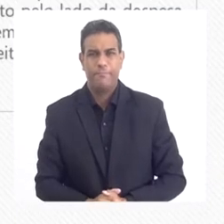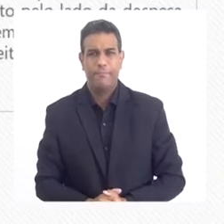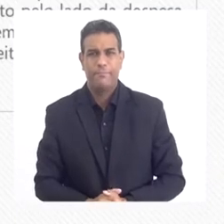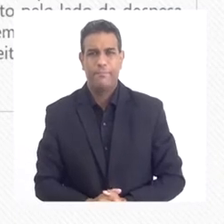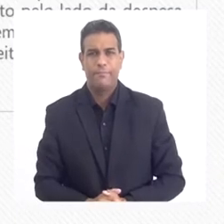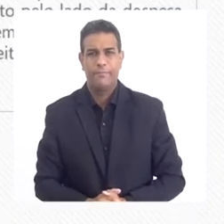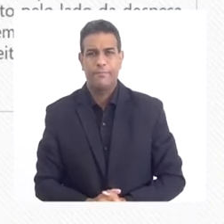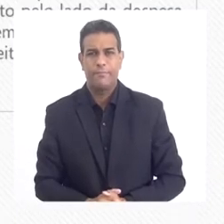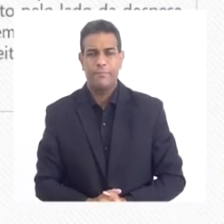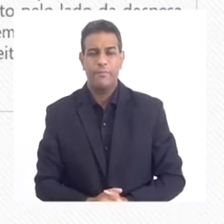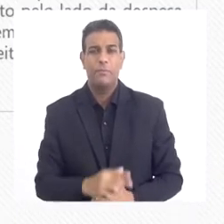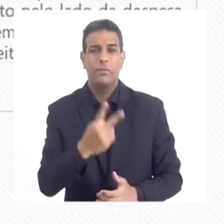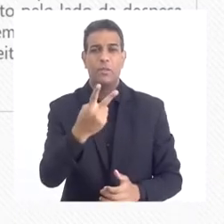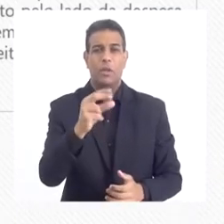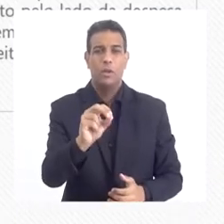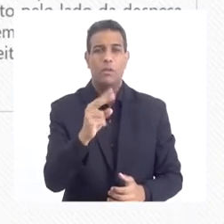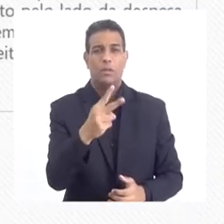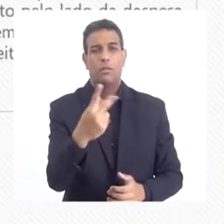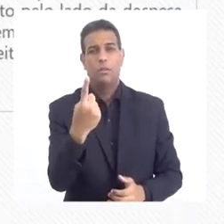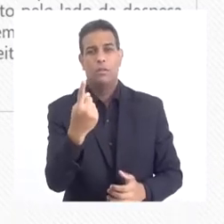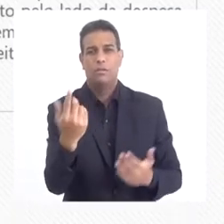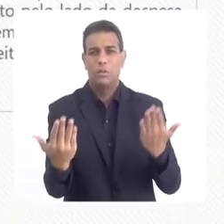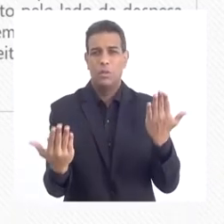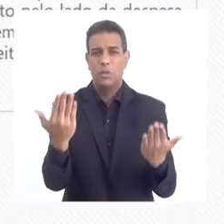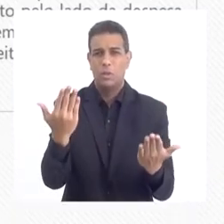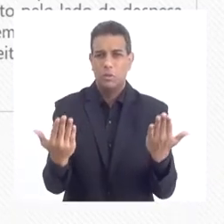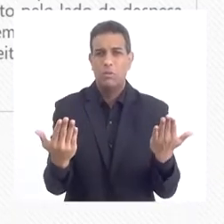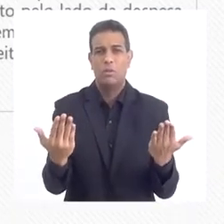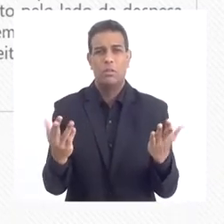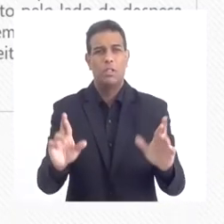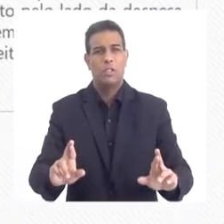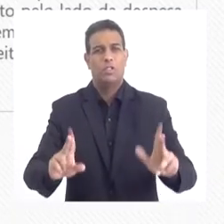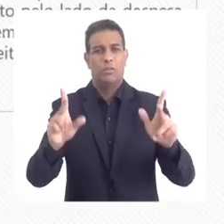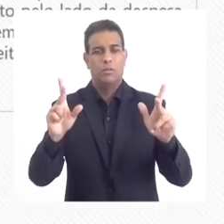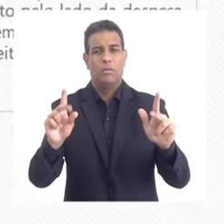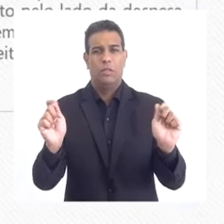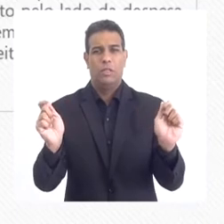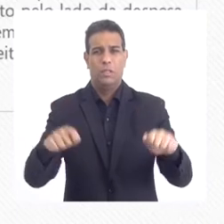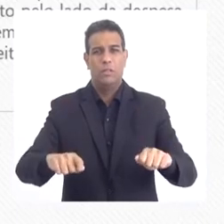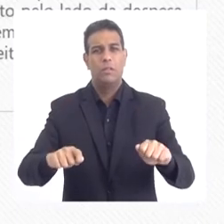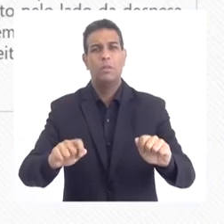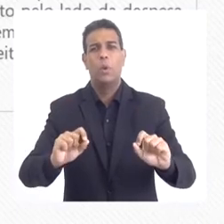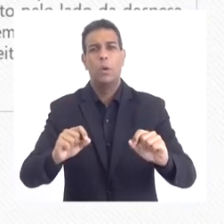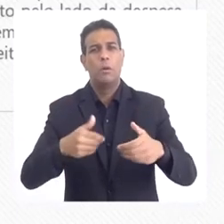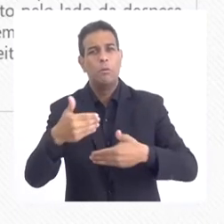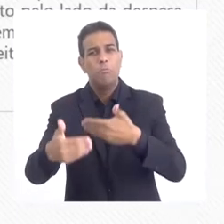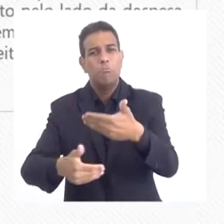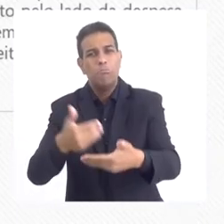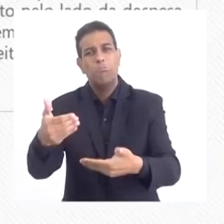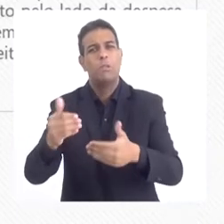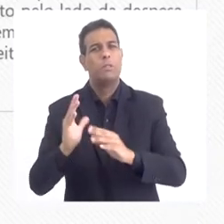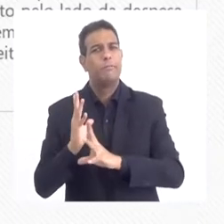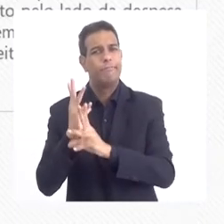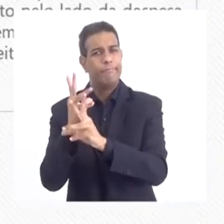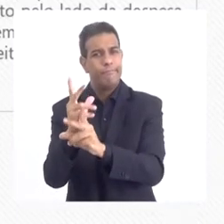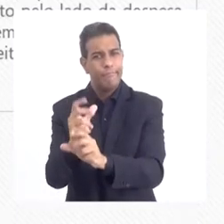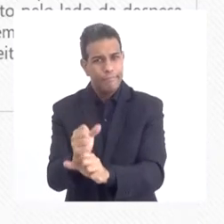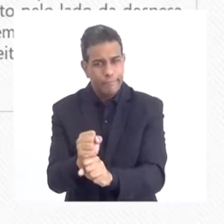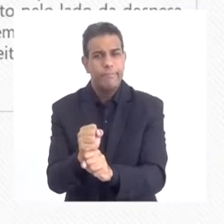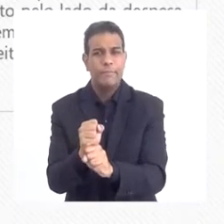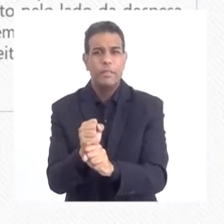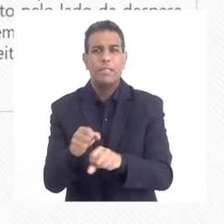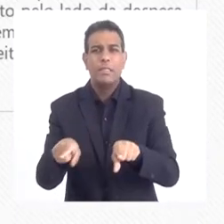Em 2021, o resultado é superior ao de 2020. Então, melhor desempenho da arrecadação, né,